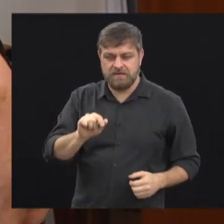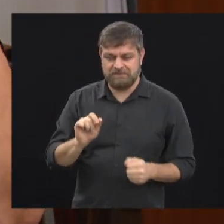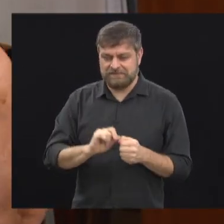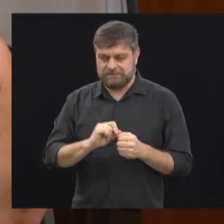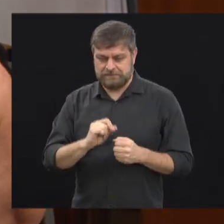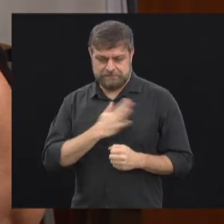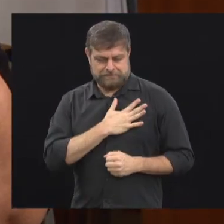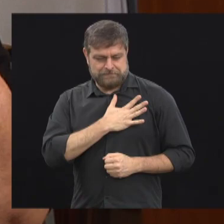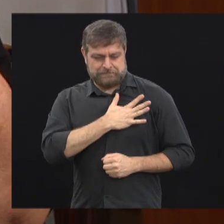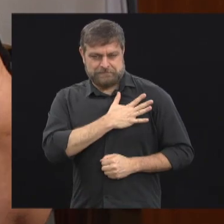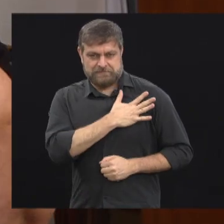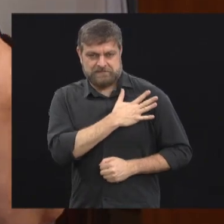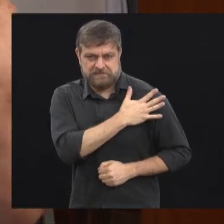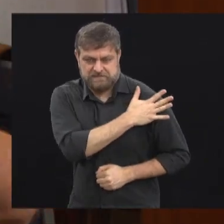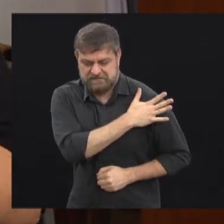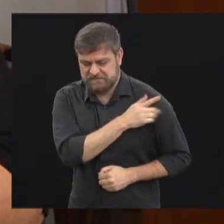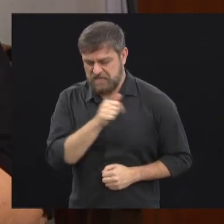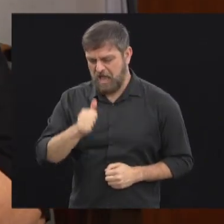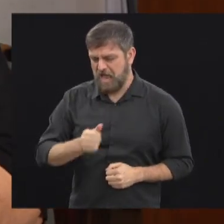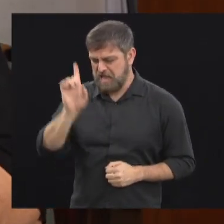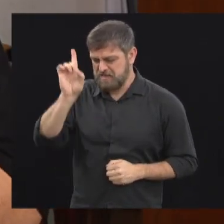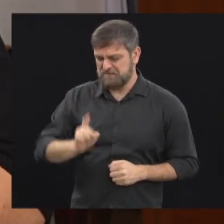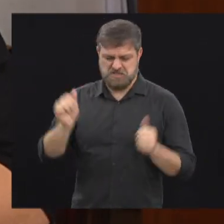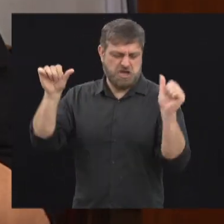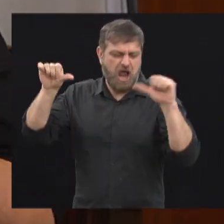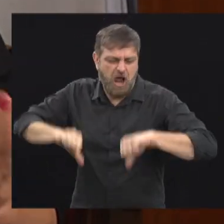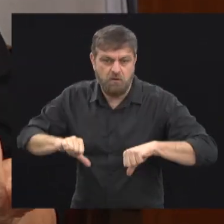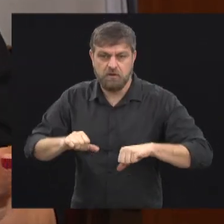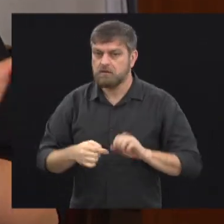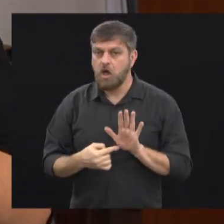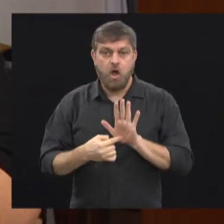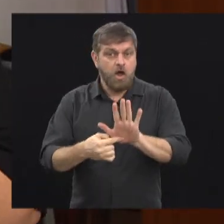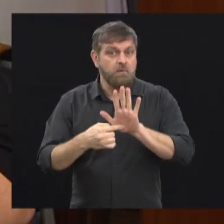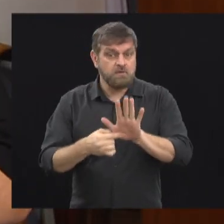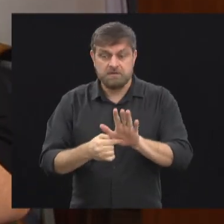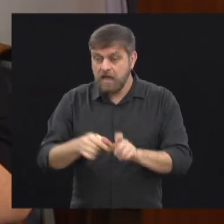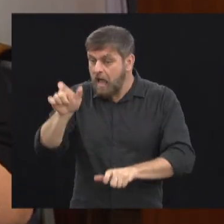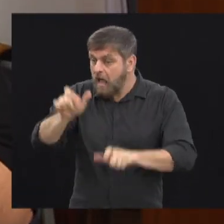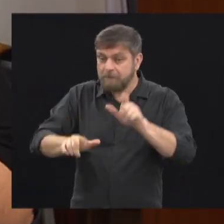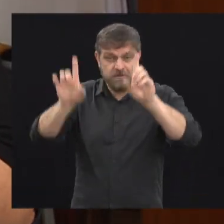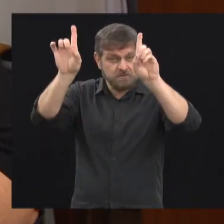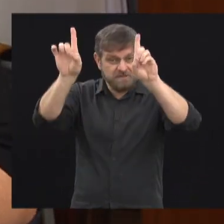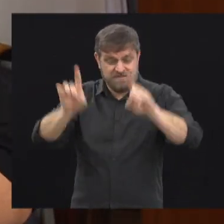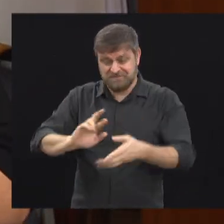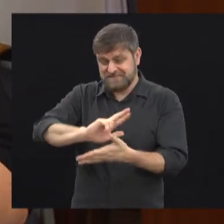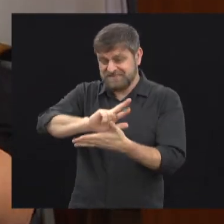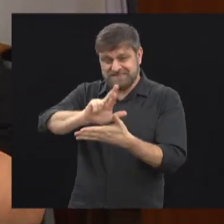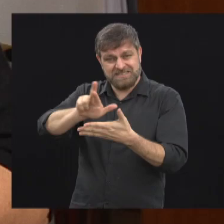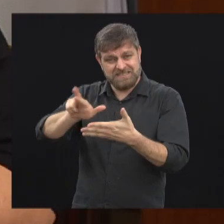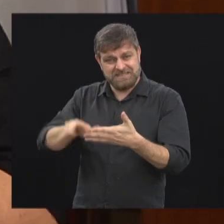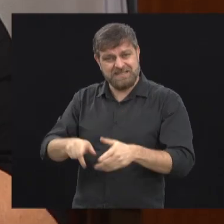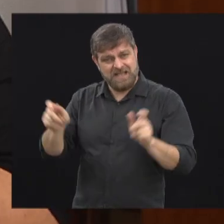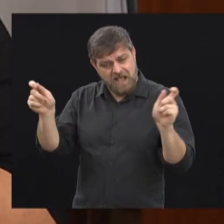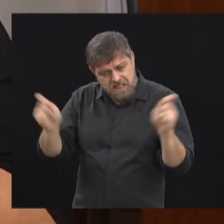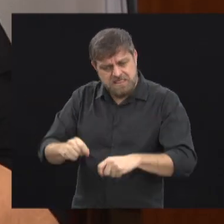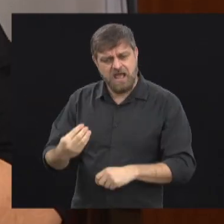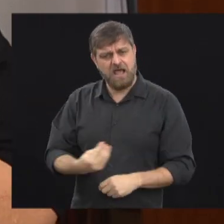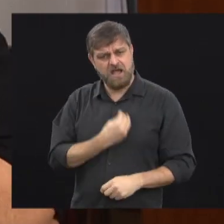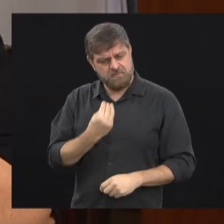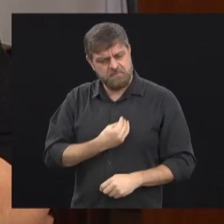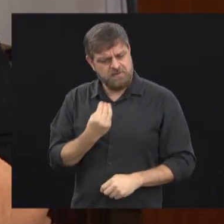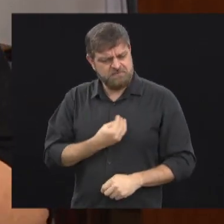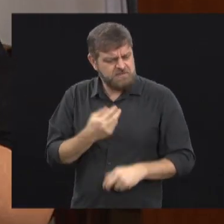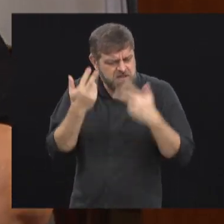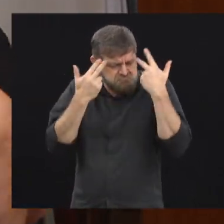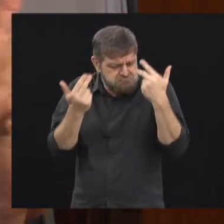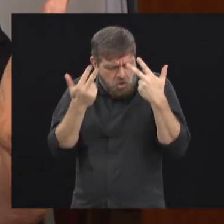o estigma tão ruim da deficiência e mostrar que mesmo com a deficiência as pessoas podem